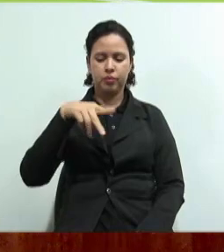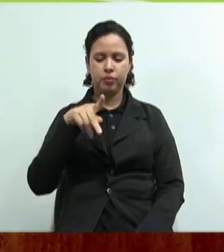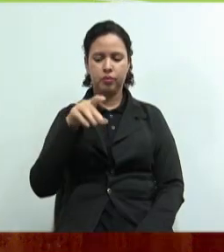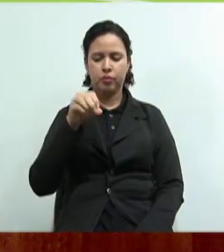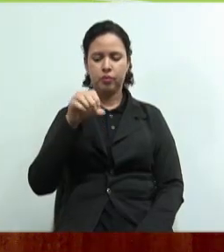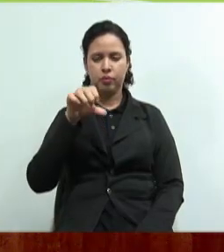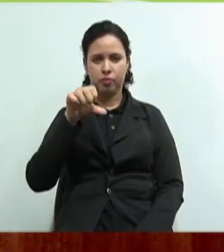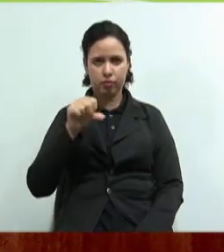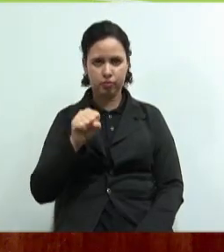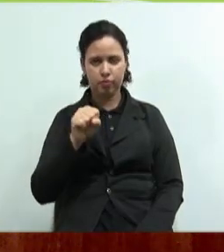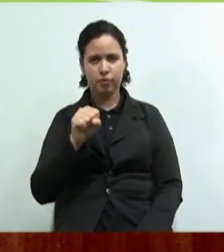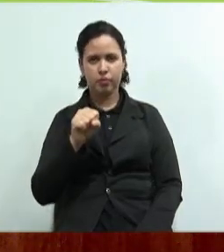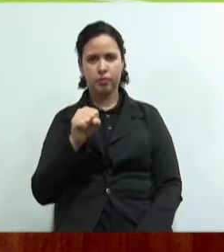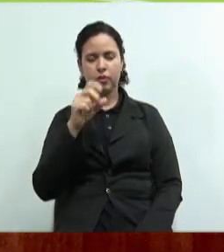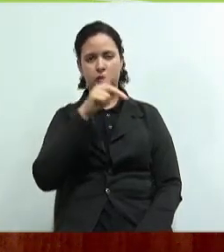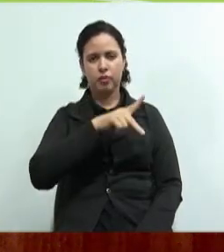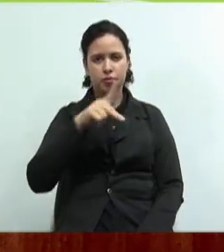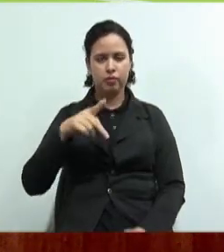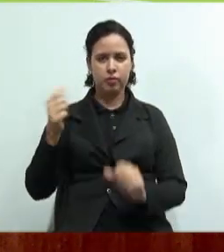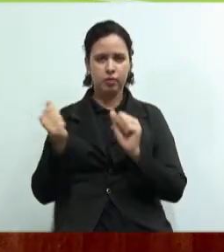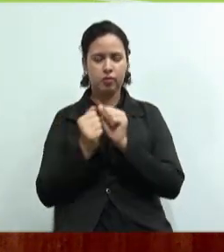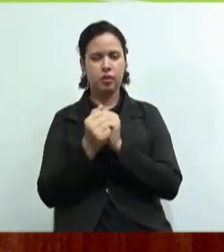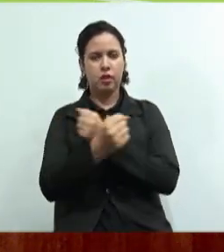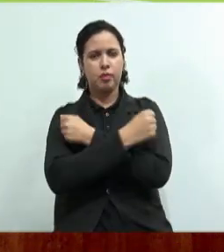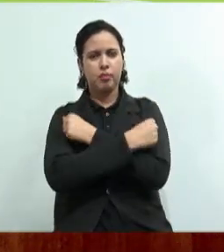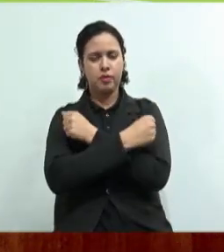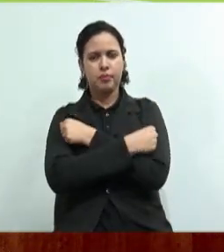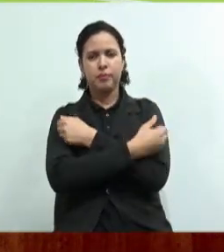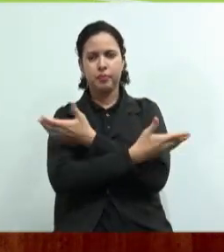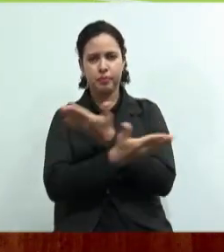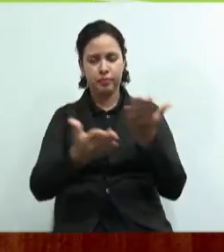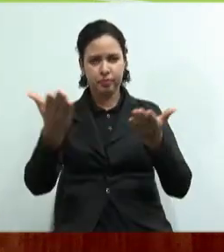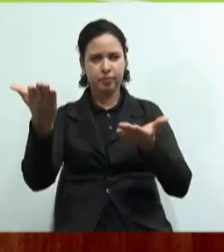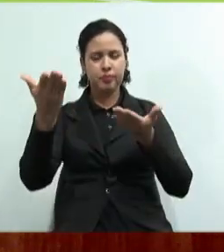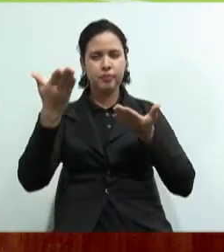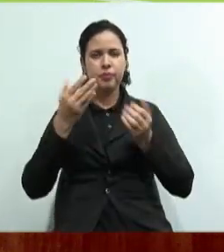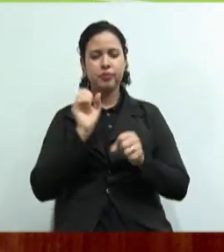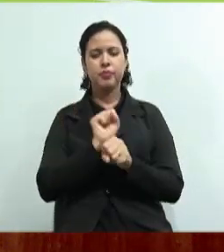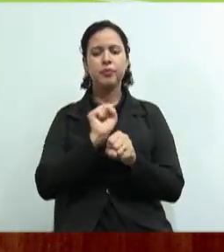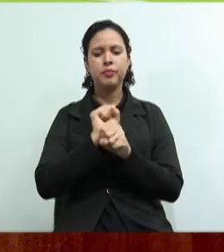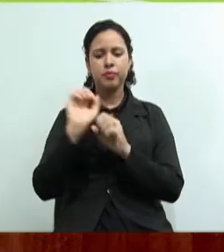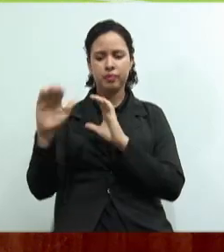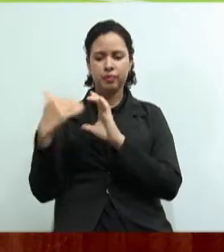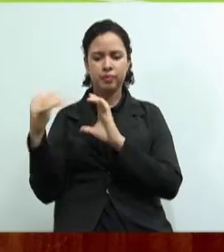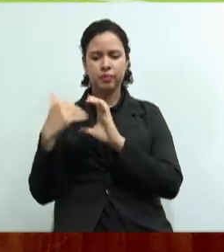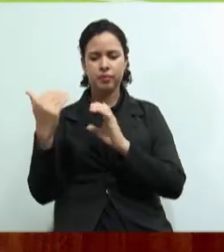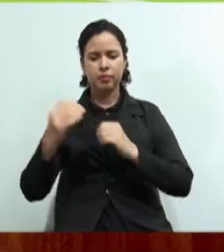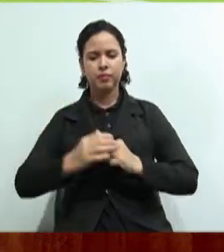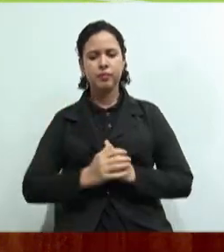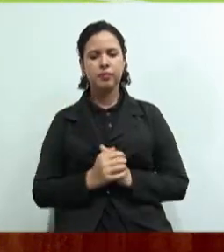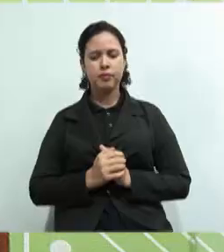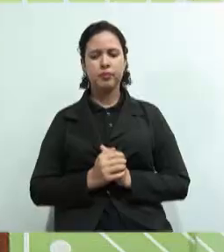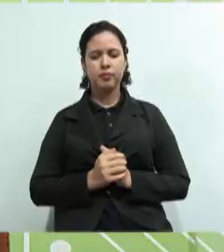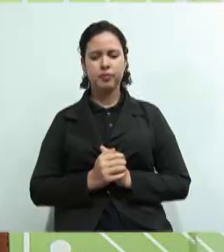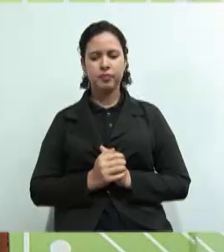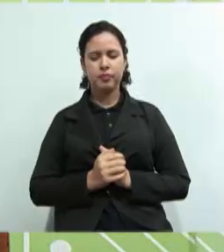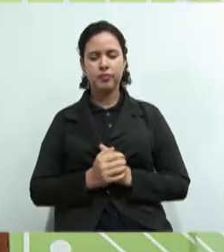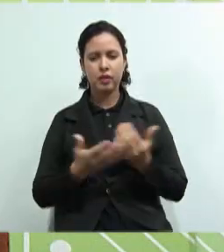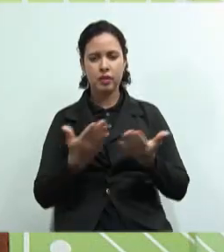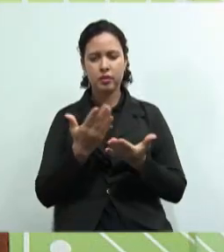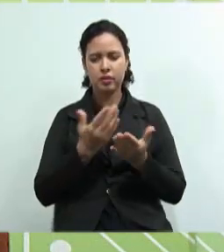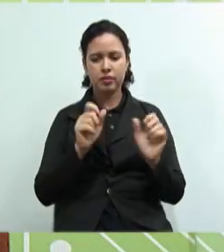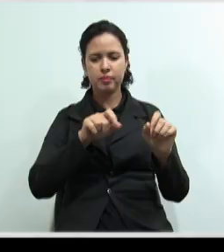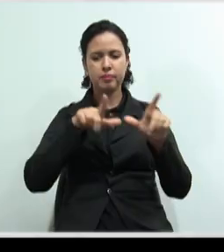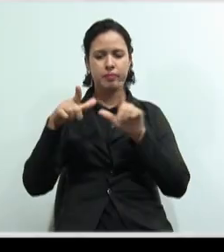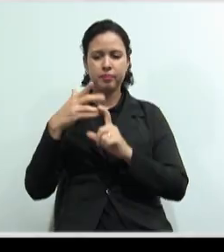professora Maria Rois. Um grande abraço, sejam bem-vindos e aguardo o contato das outras escolas. Valeu! Seguindo então no